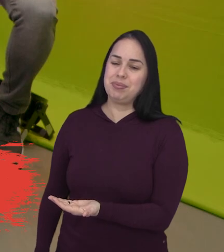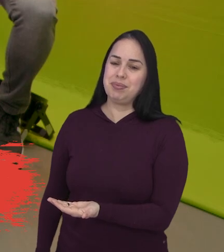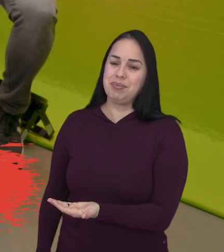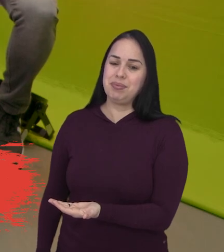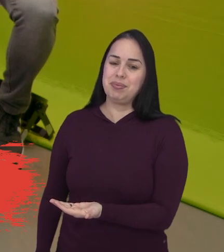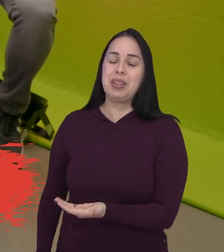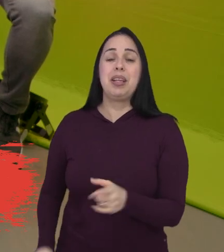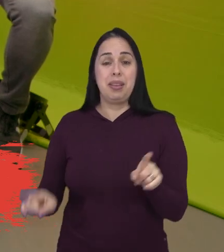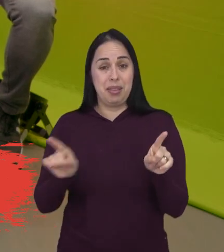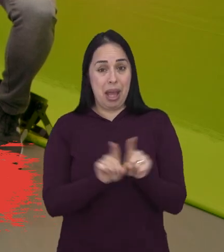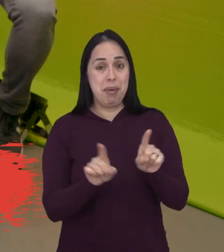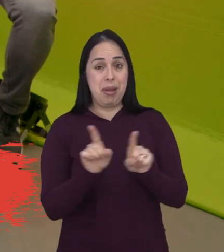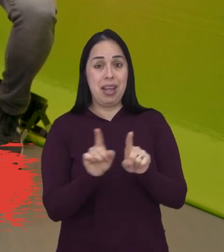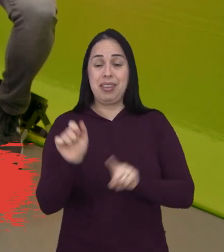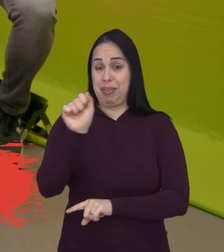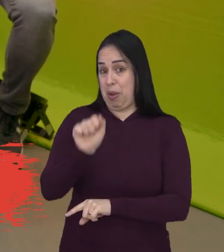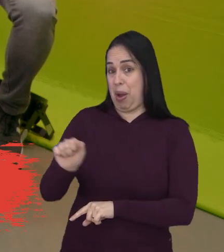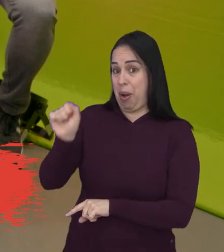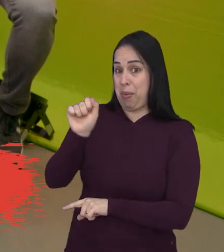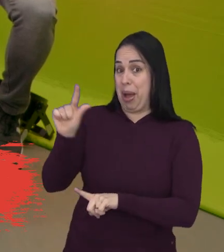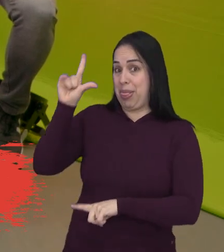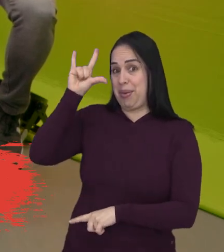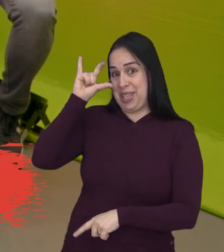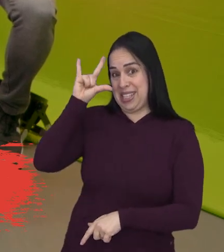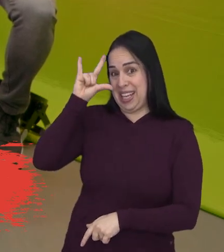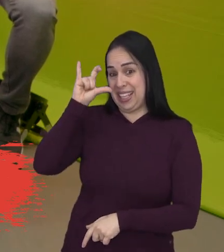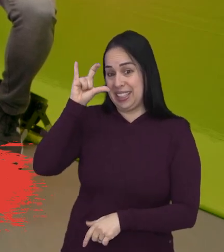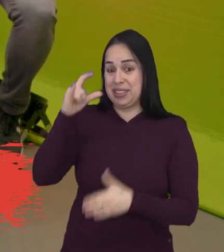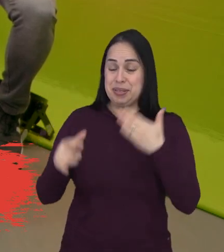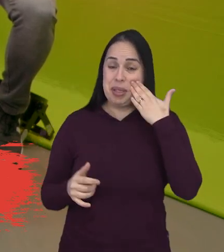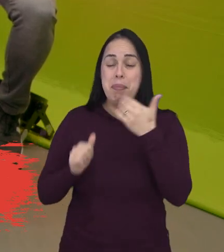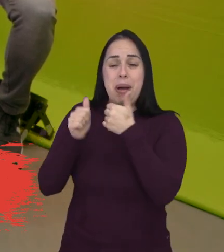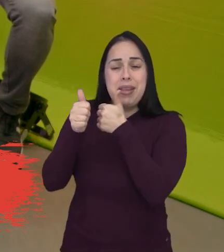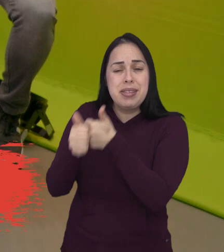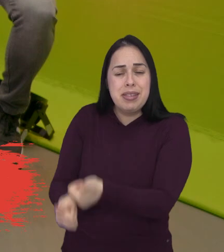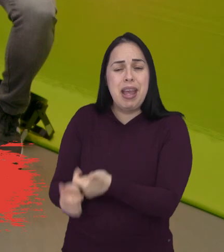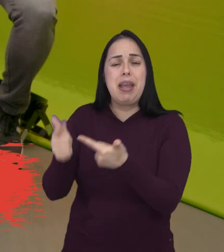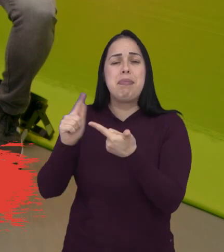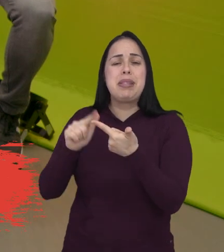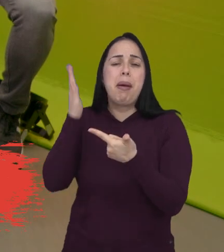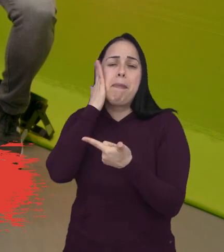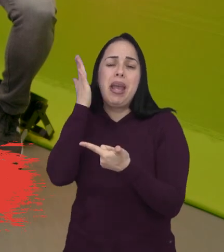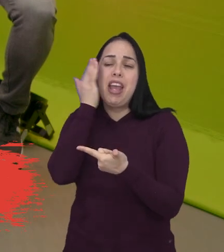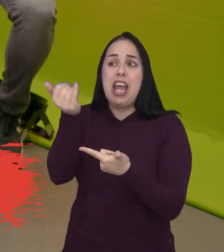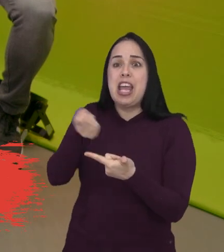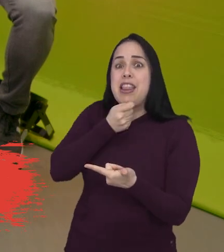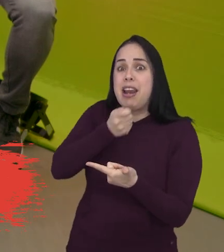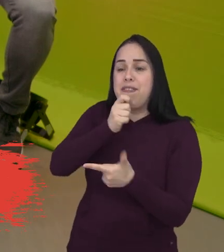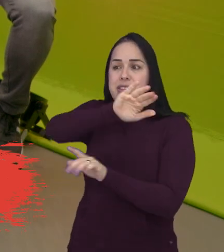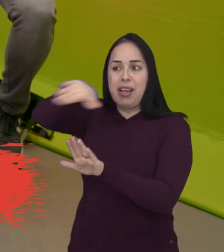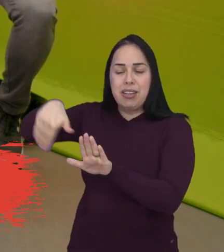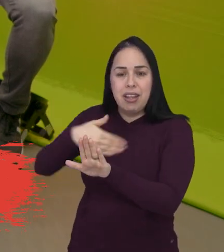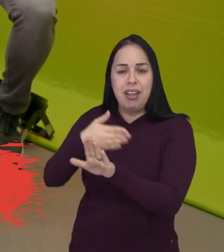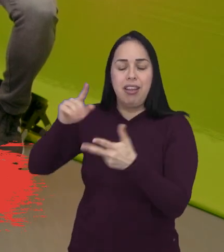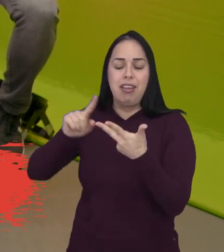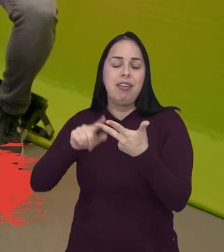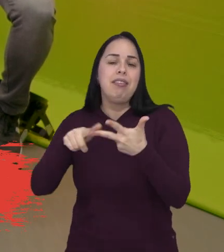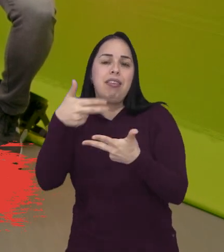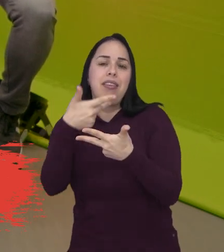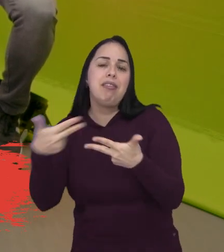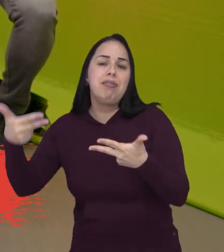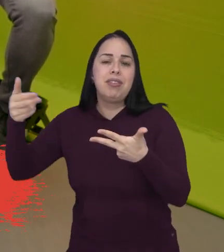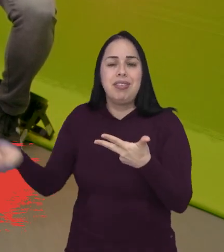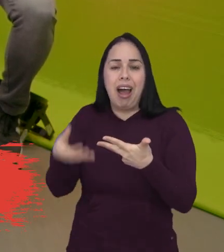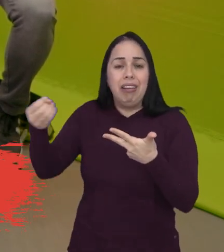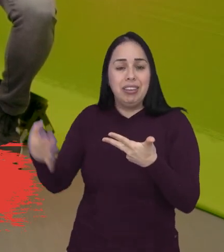youtube.com/tvcâmarasjc e o mesmo @ você encontra a gente no Instagram. Para seguir e ficar de olho nos bastidores, nos próximos programas, nas novidades da nossa